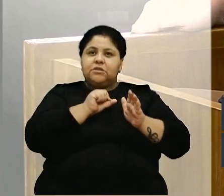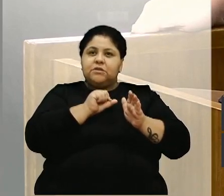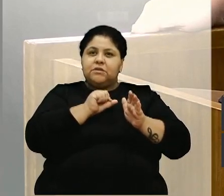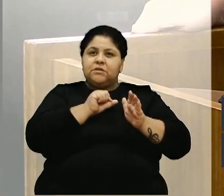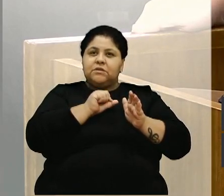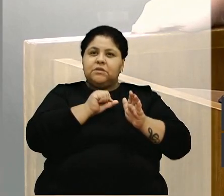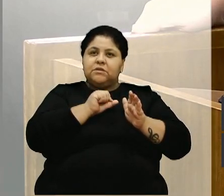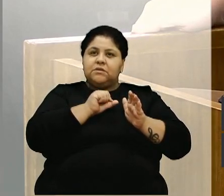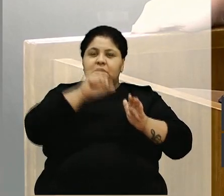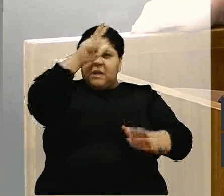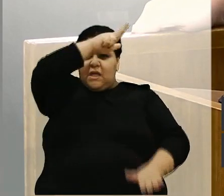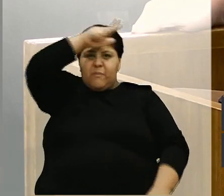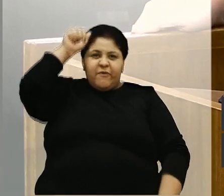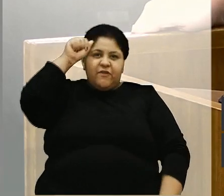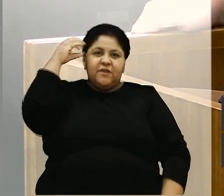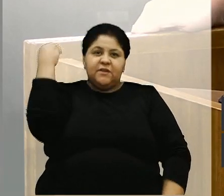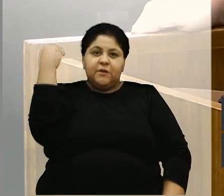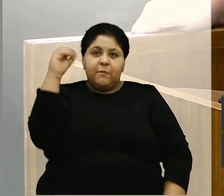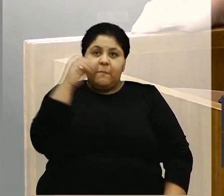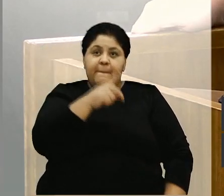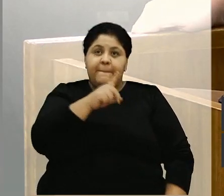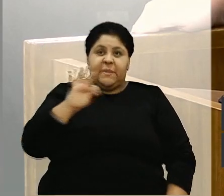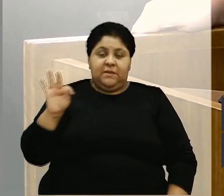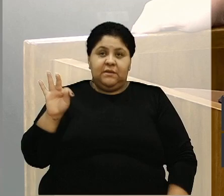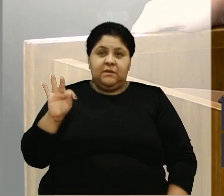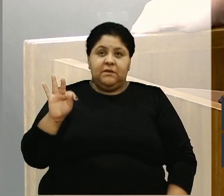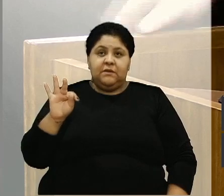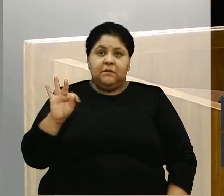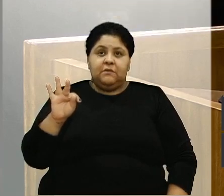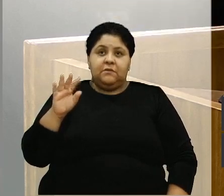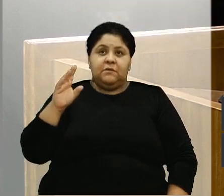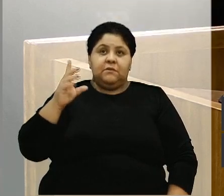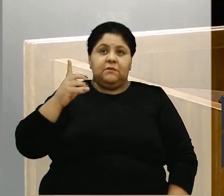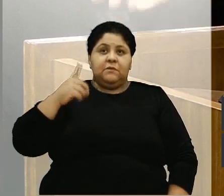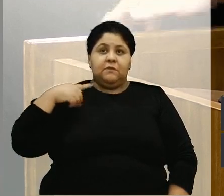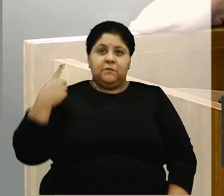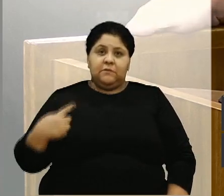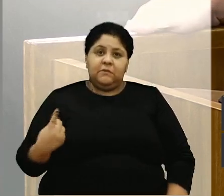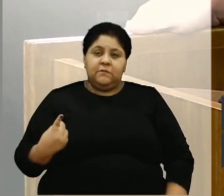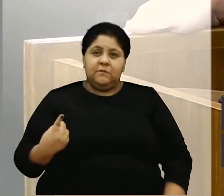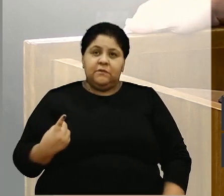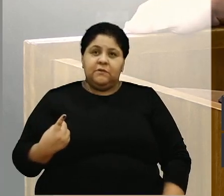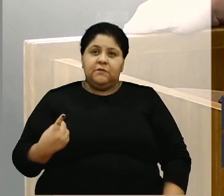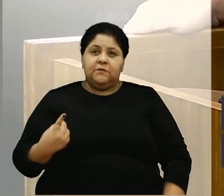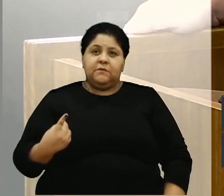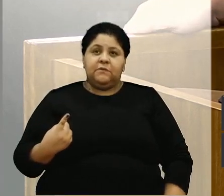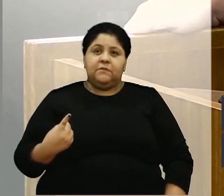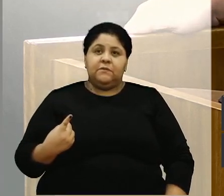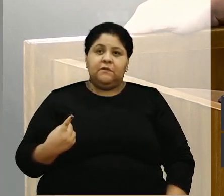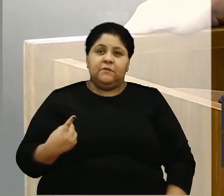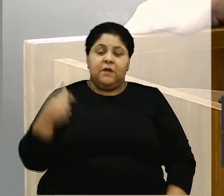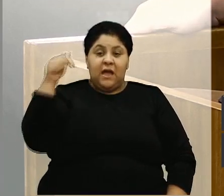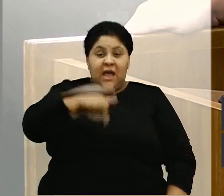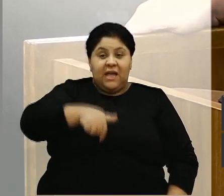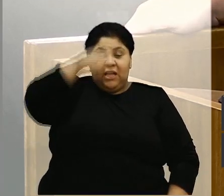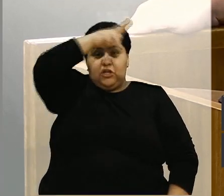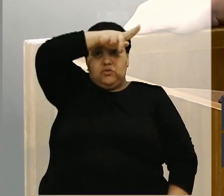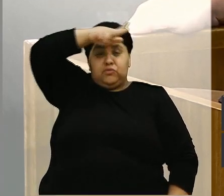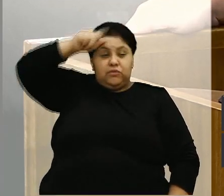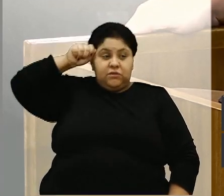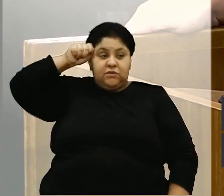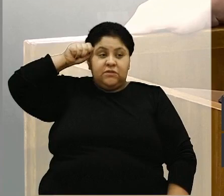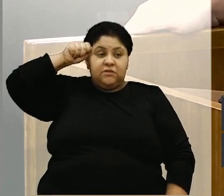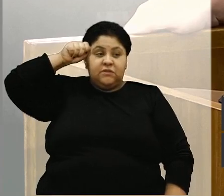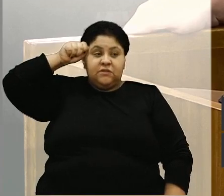a prefeita de Porto Alegre, do PT. Denise Pessoa, pré-candidata do município de Caxias do Sul, a